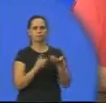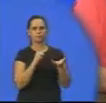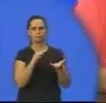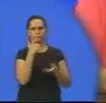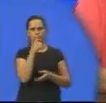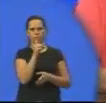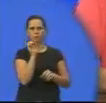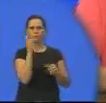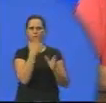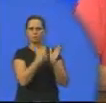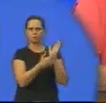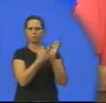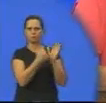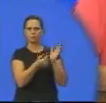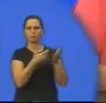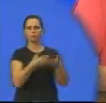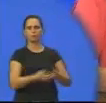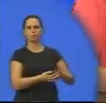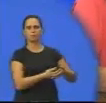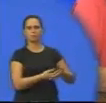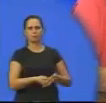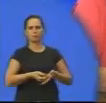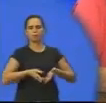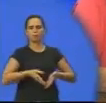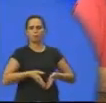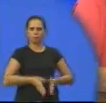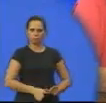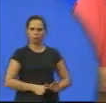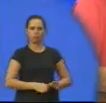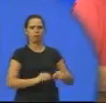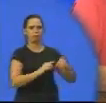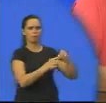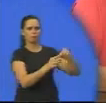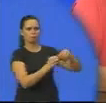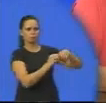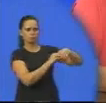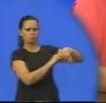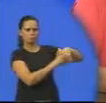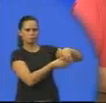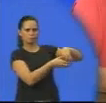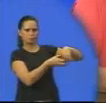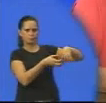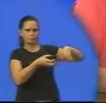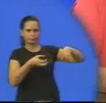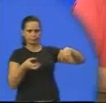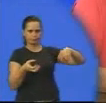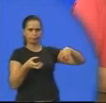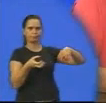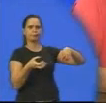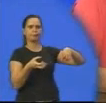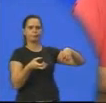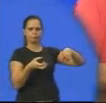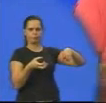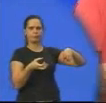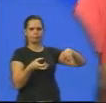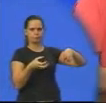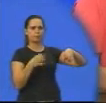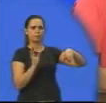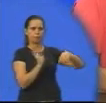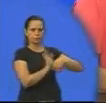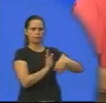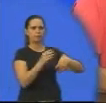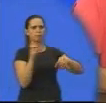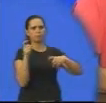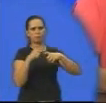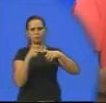uma imagem, né, do momento em que o bebê está saindo, não é, do canal vaginal da mulher, né, e a ajuda